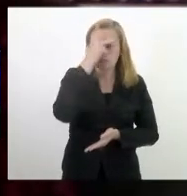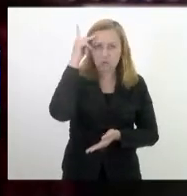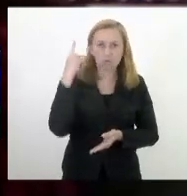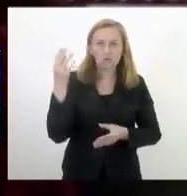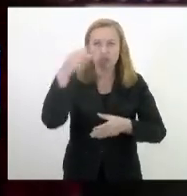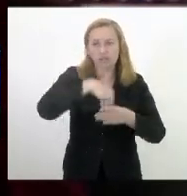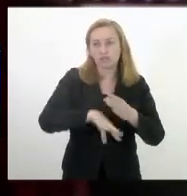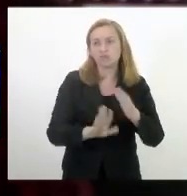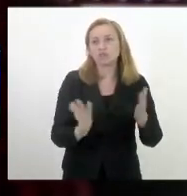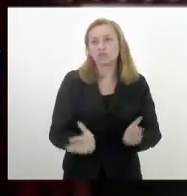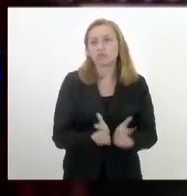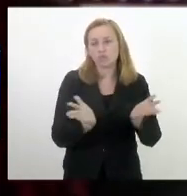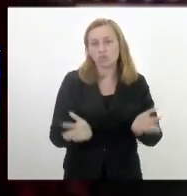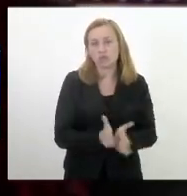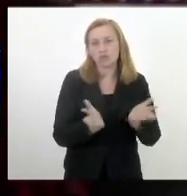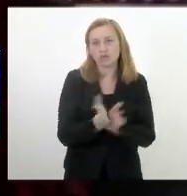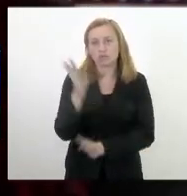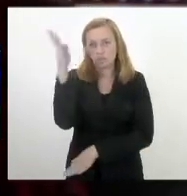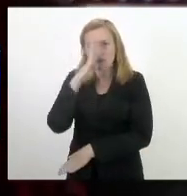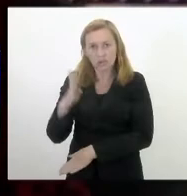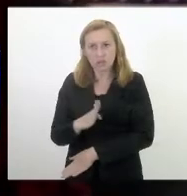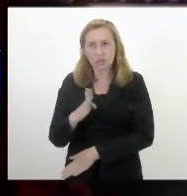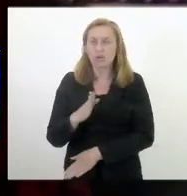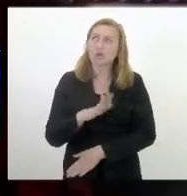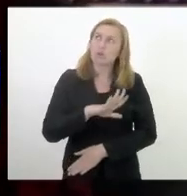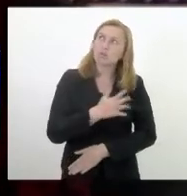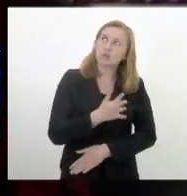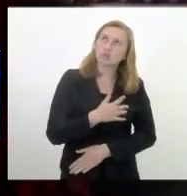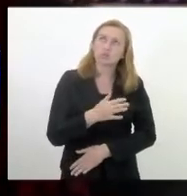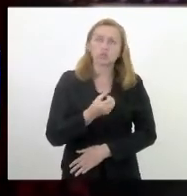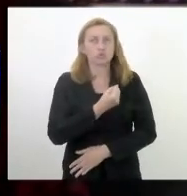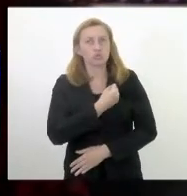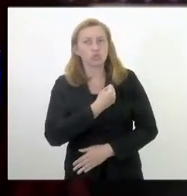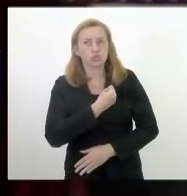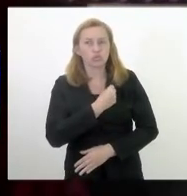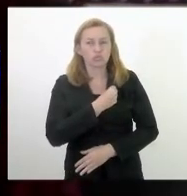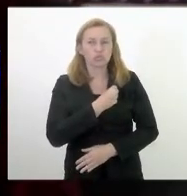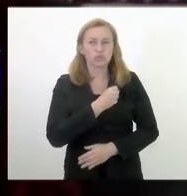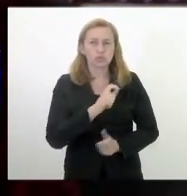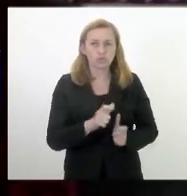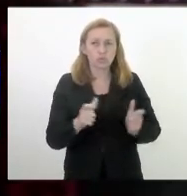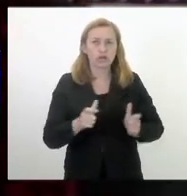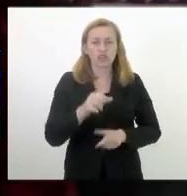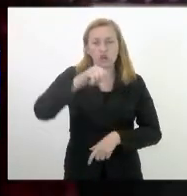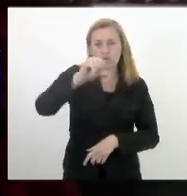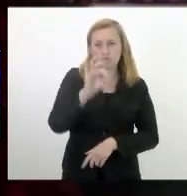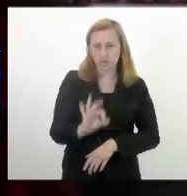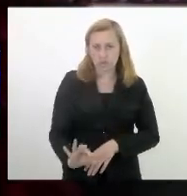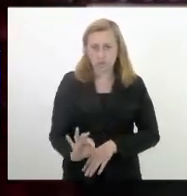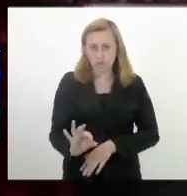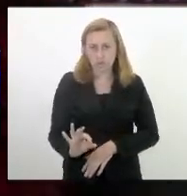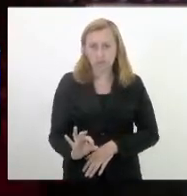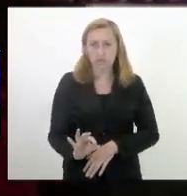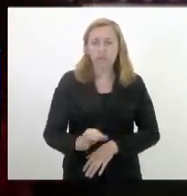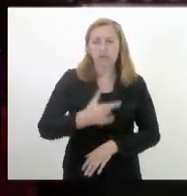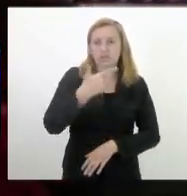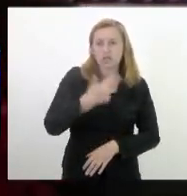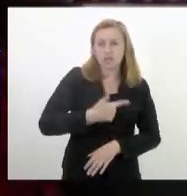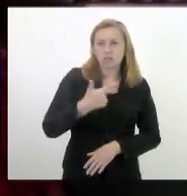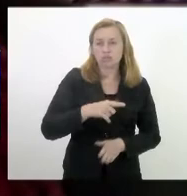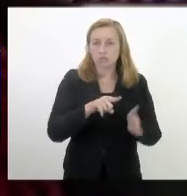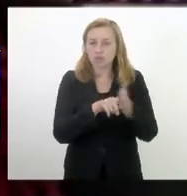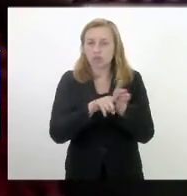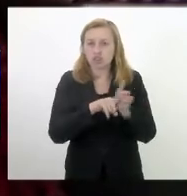Brasil, o que corresponde a cerca de um aumento de cerca de 9%. Segundo a pesquisa da Rede